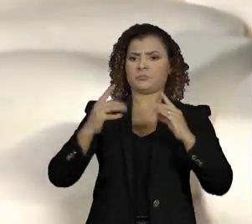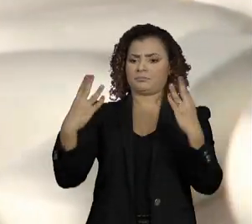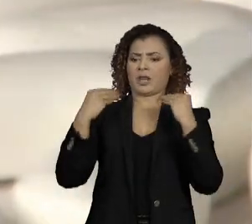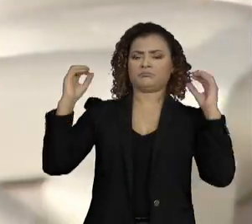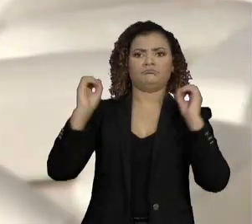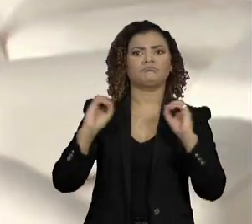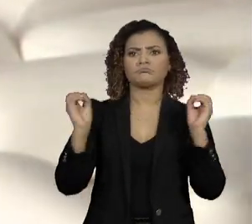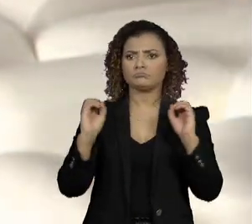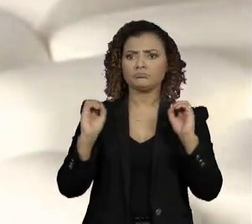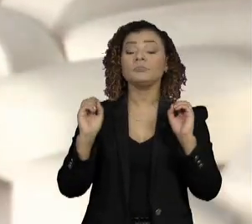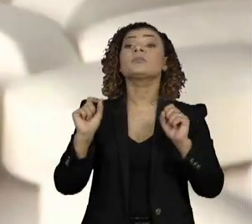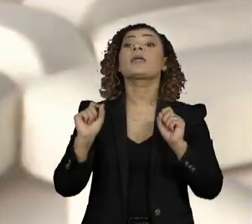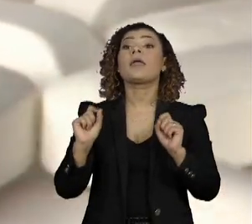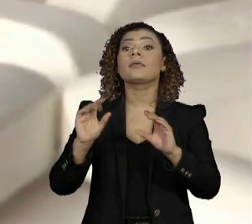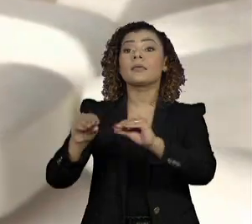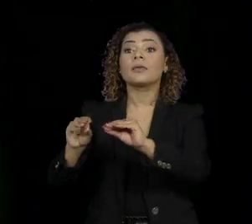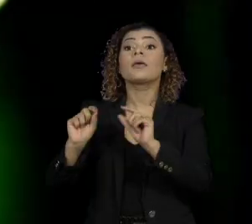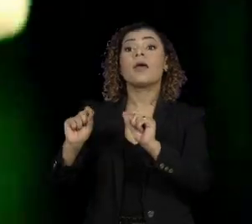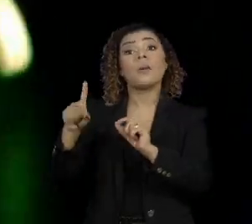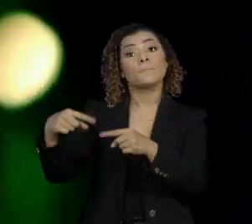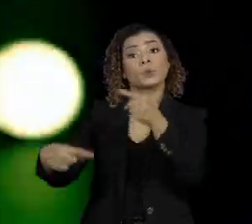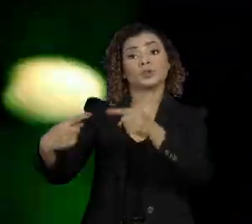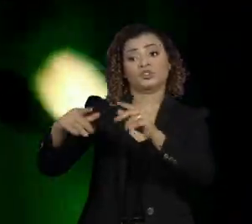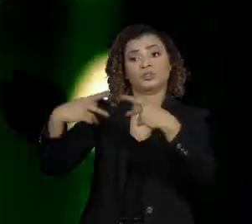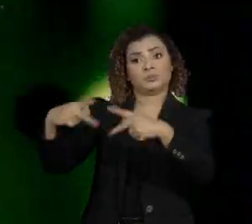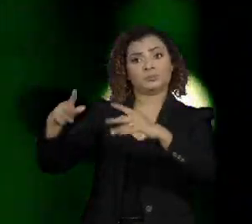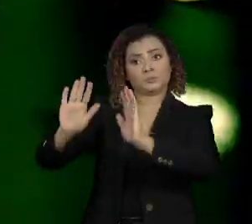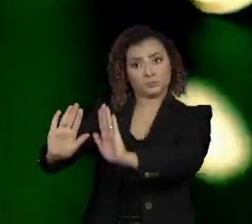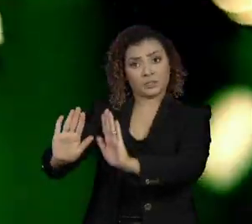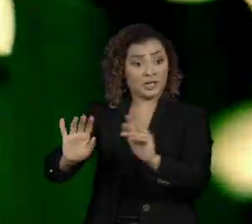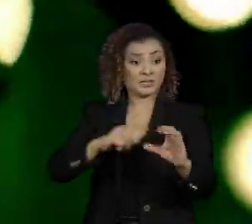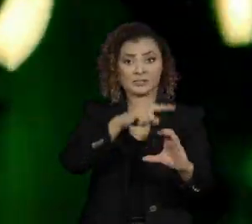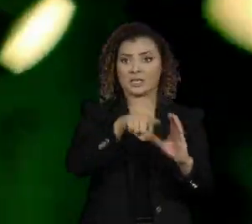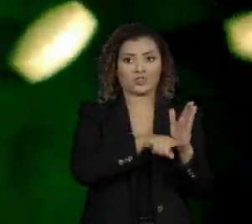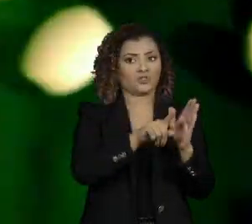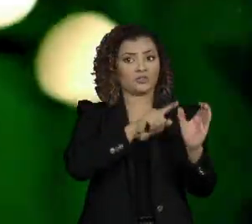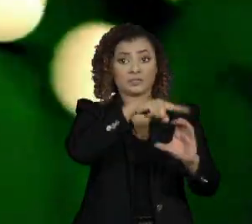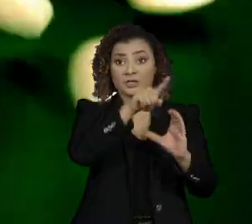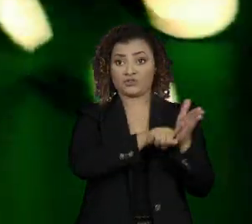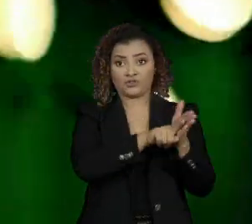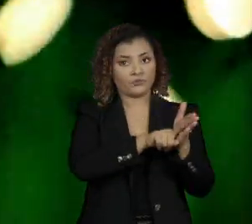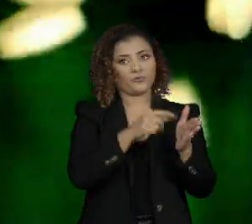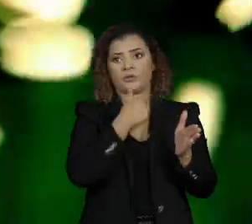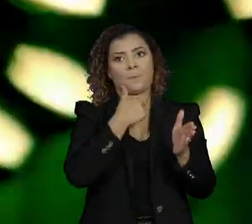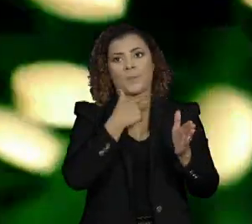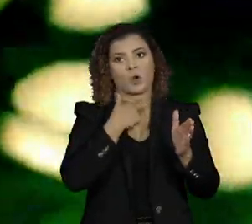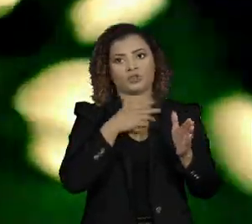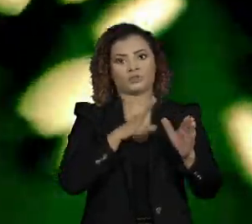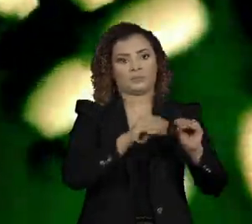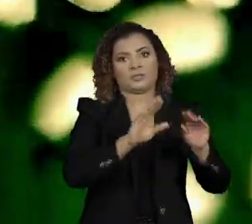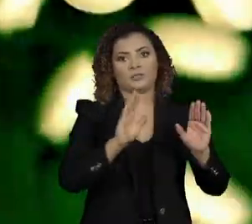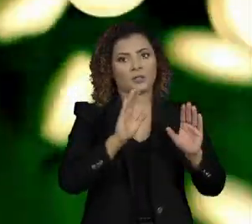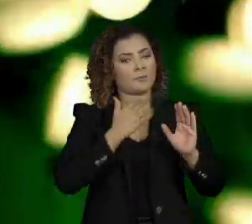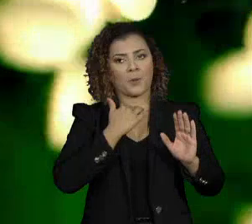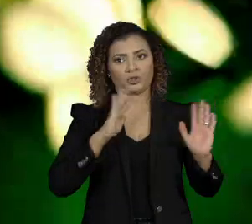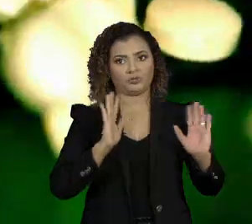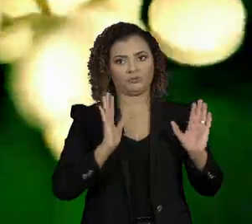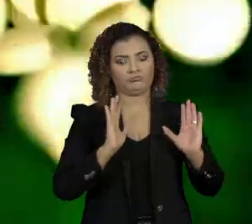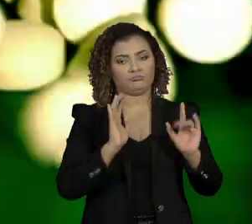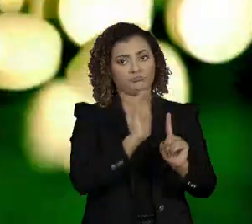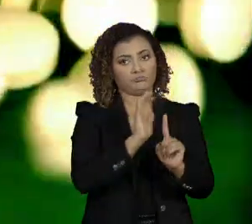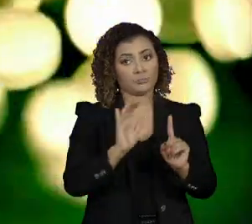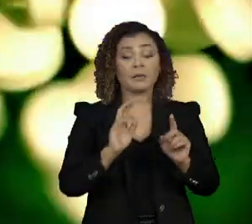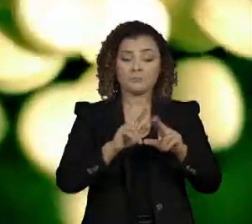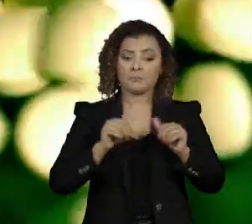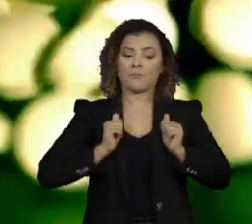política, quem tem que fazer concessões é a política. A ciência não pode fazer concessões, e é importante que todos entendam dessa maneira.